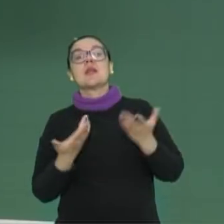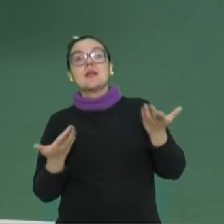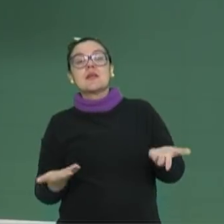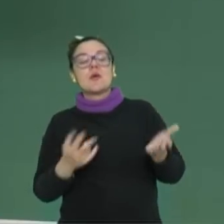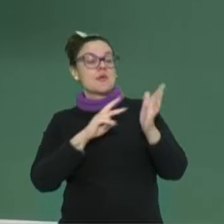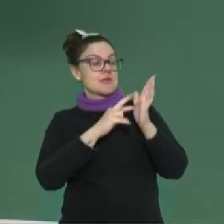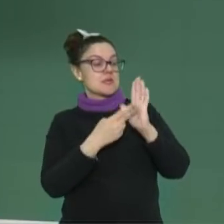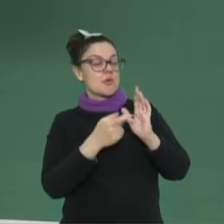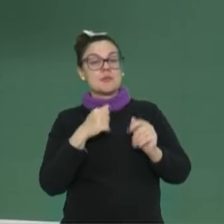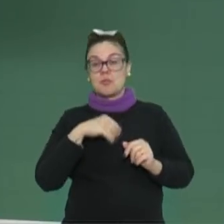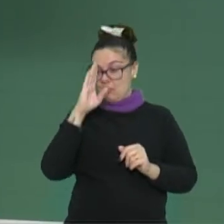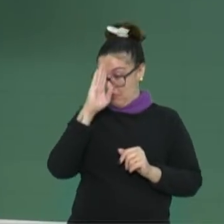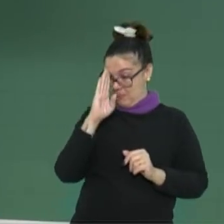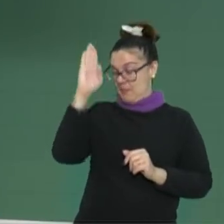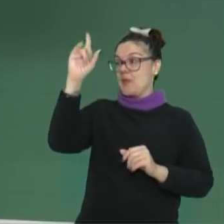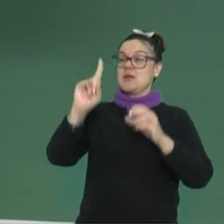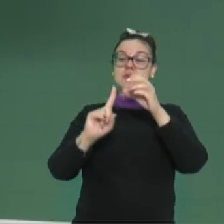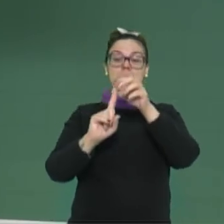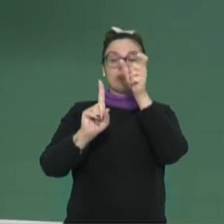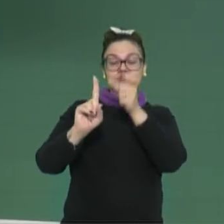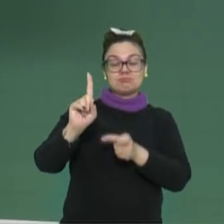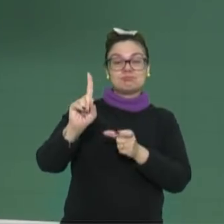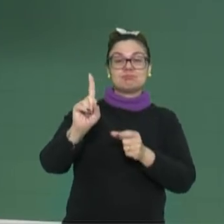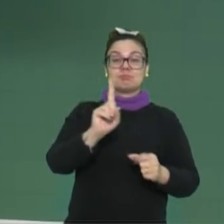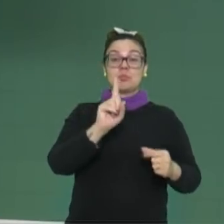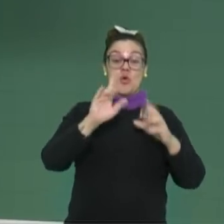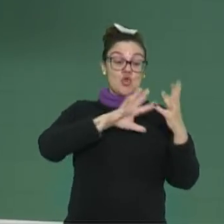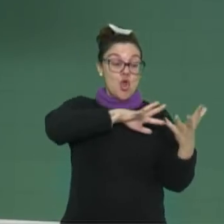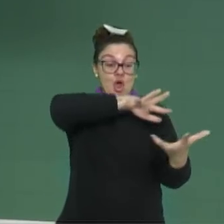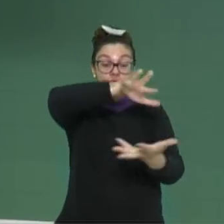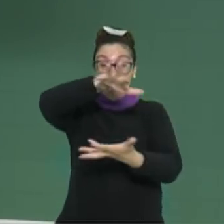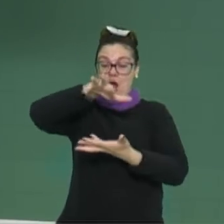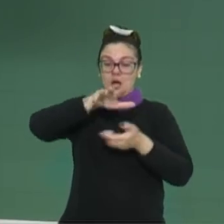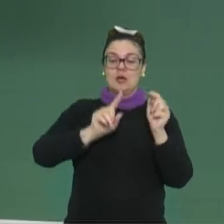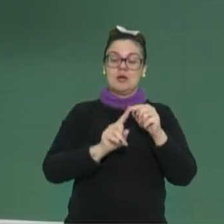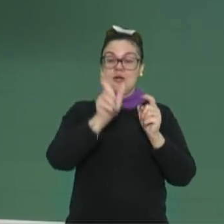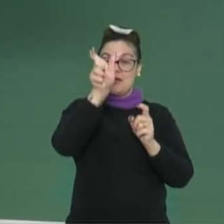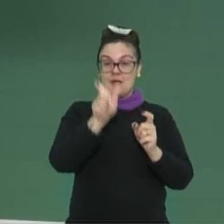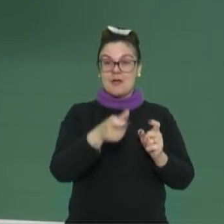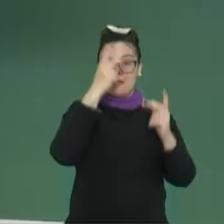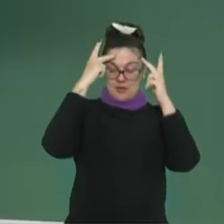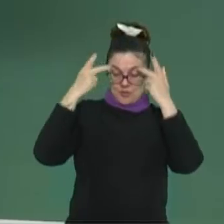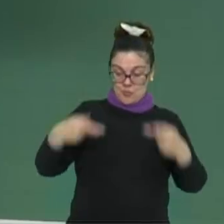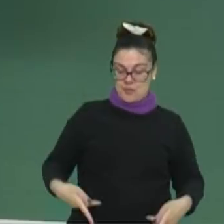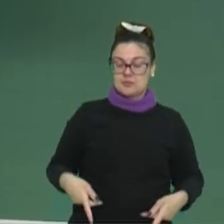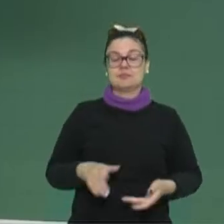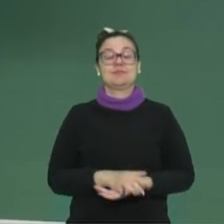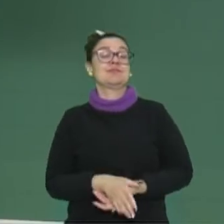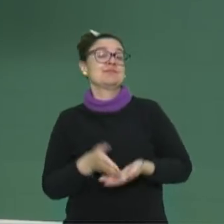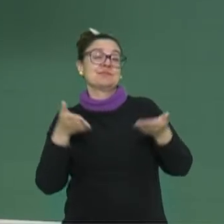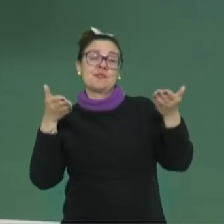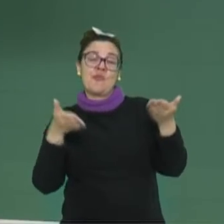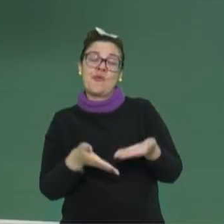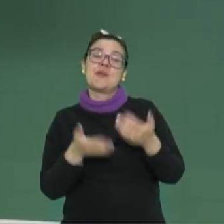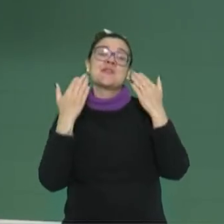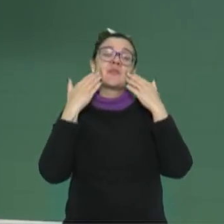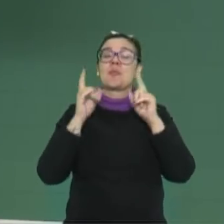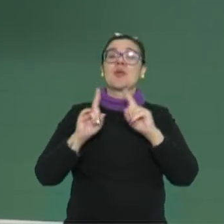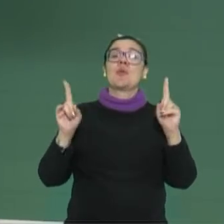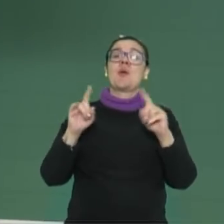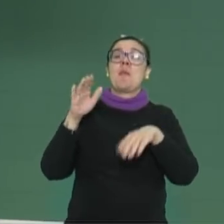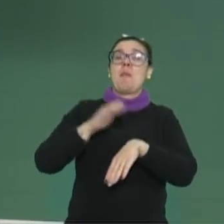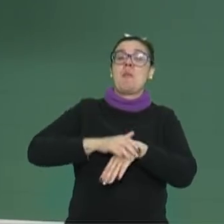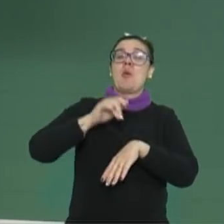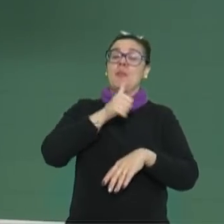seja, que colocava o ser humano como central do universo. E, óbvio, hoje nós sabemos que o ser humano não é mais o